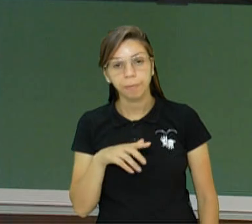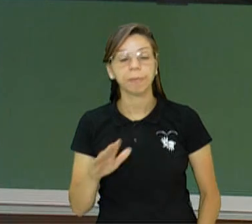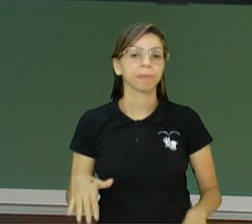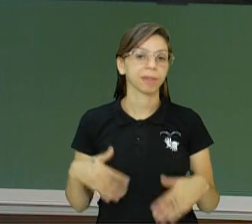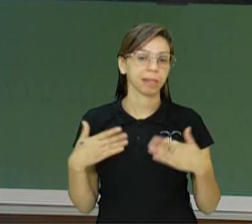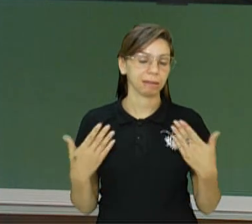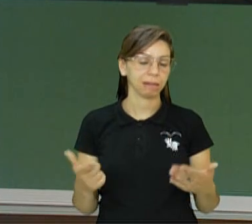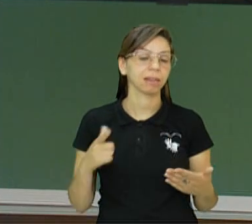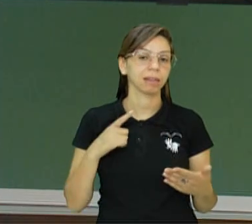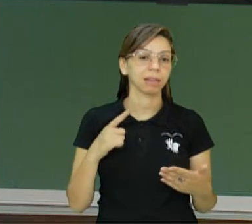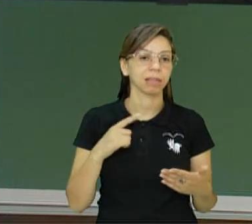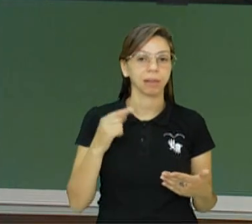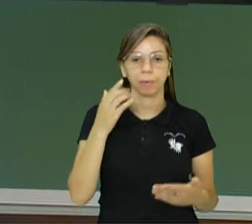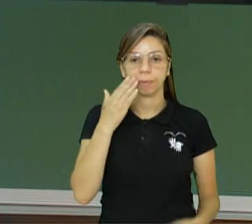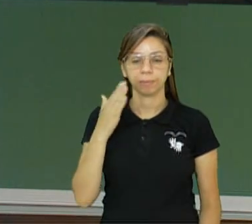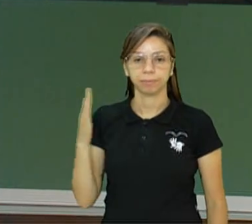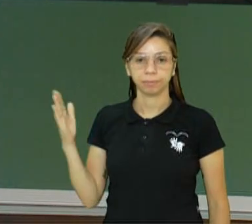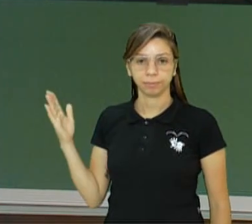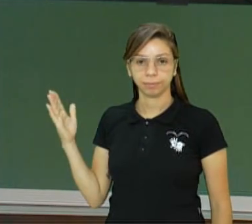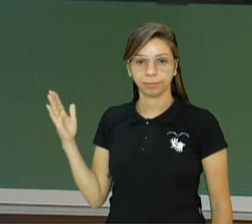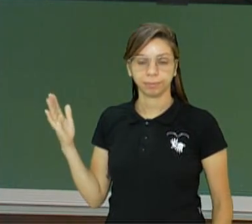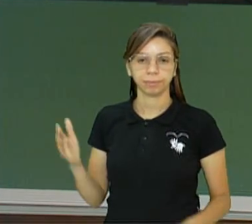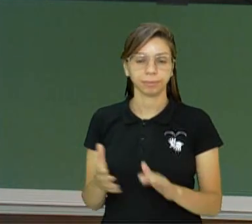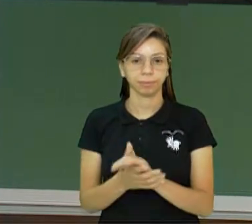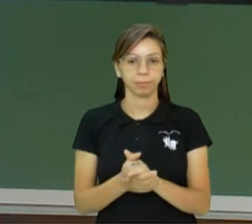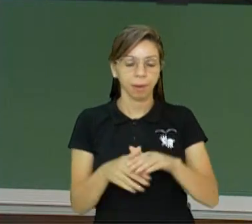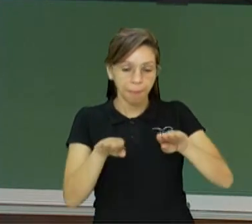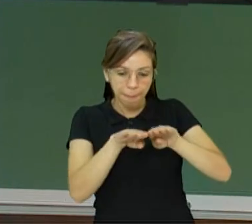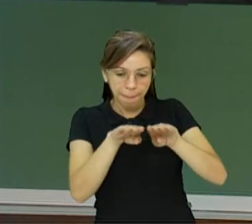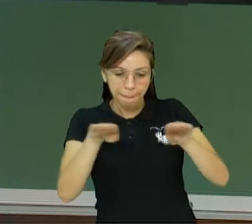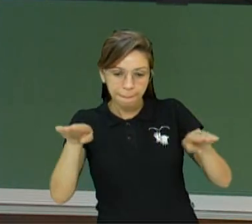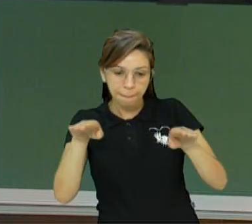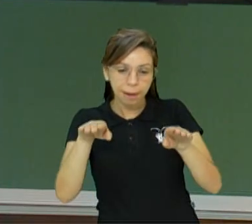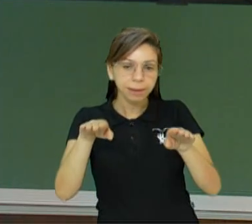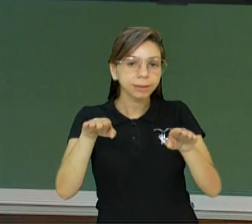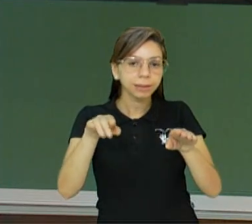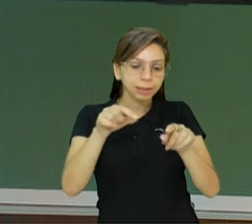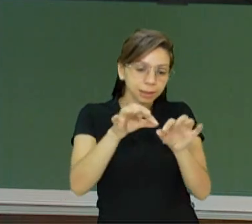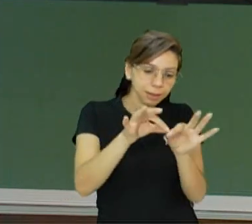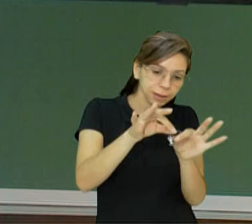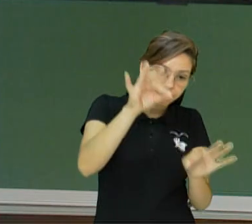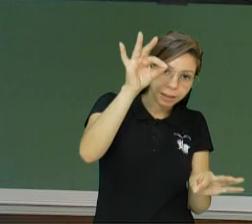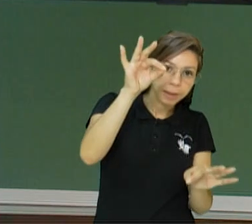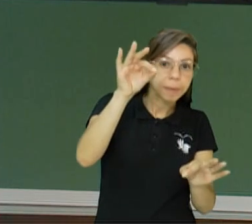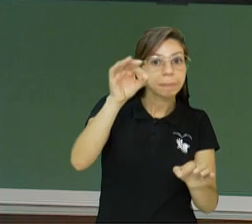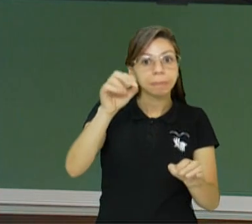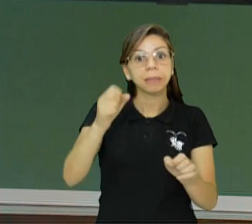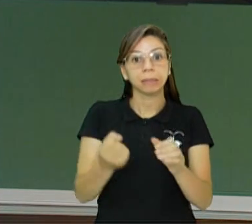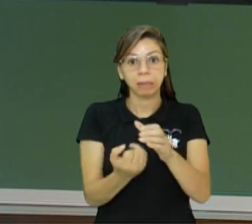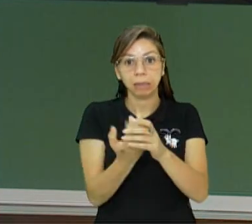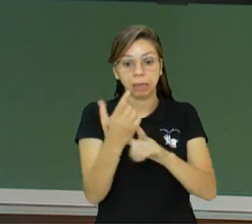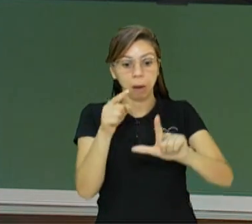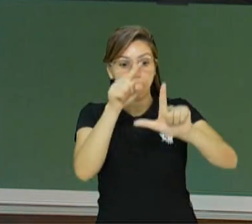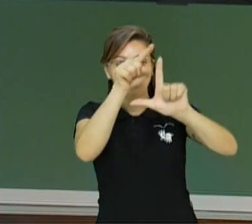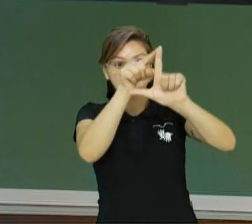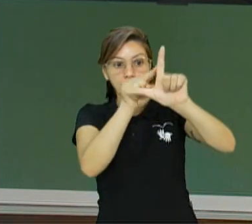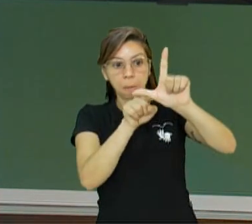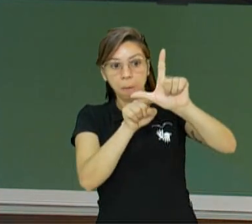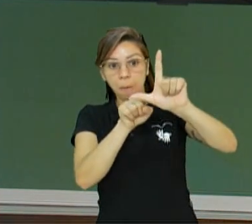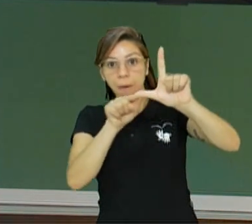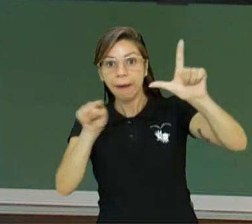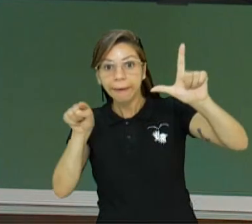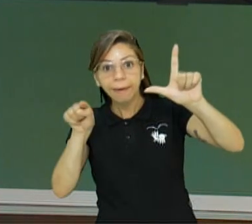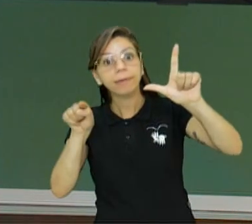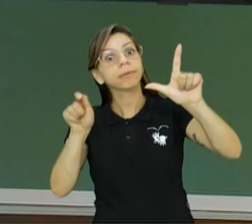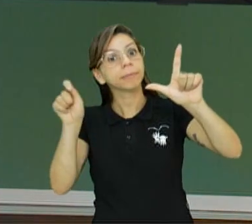Então, o palitinho na vertical, ele com o palitinho da base, ele tem que formar um L, fica bem certinho, que é o nosso ângulo